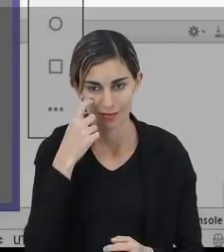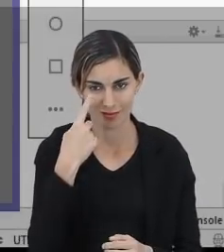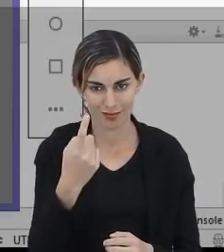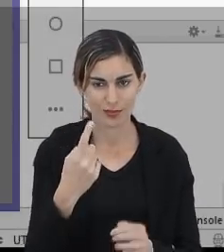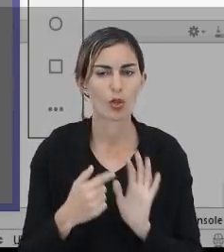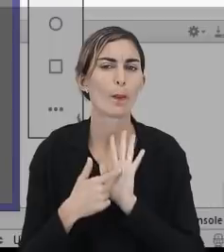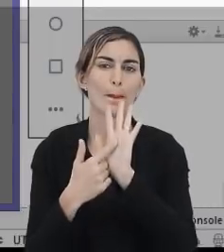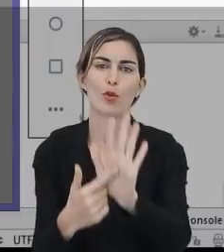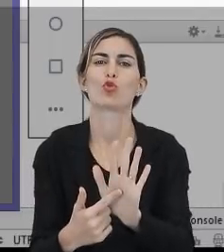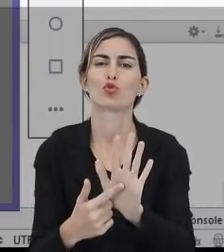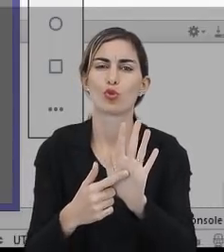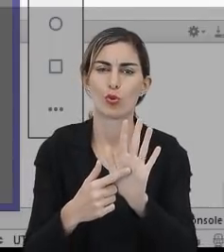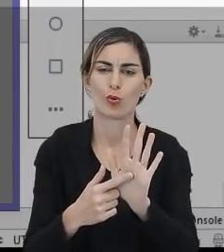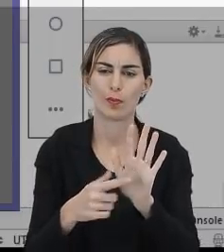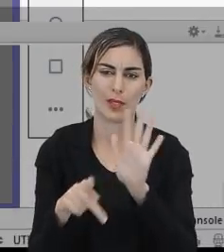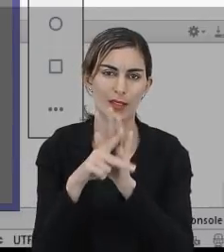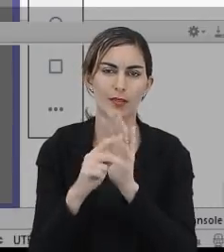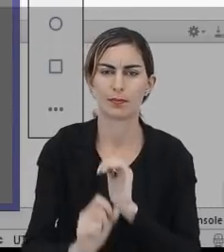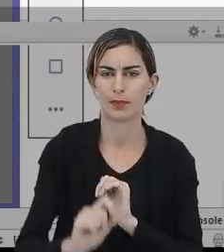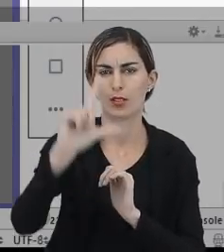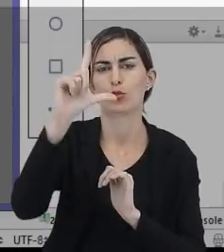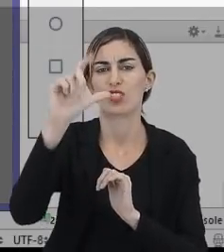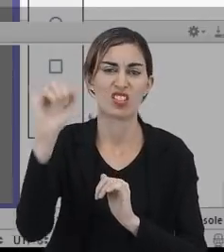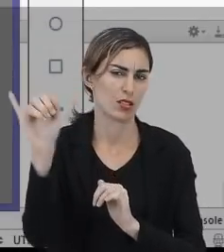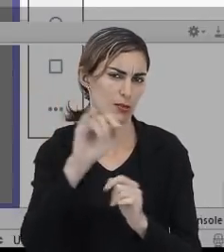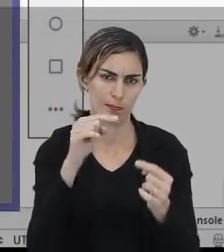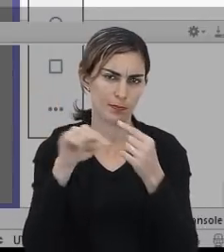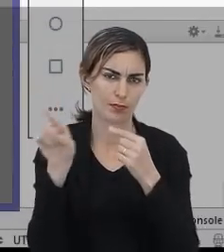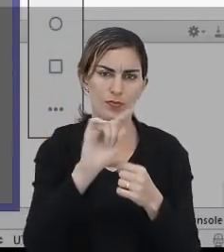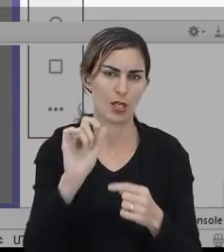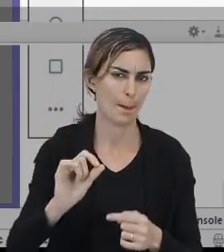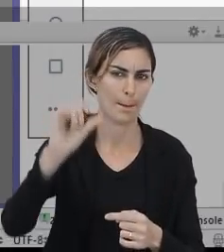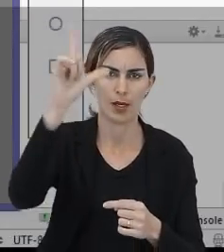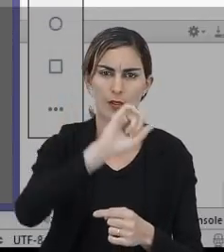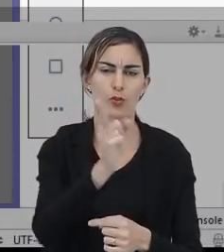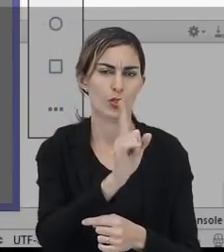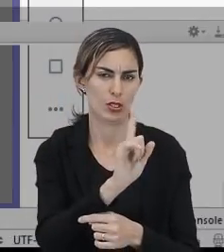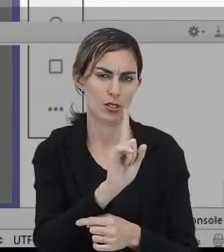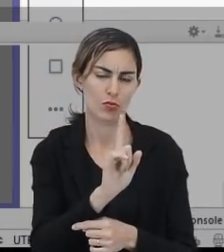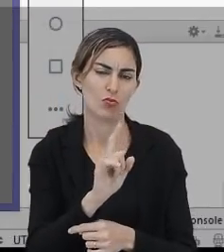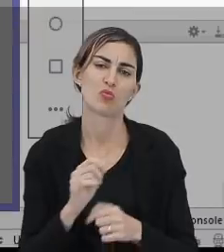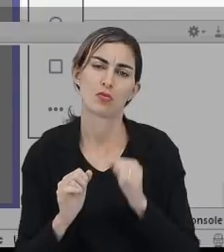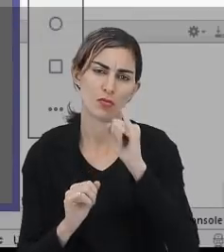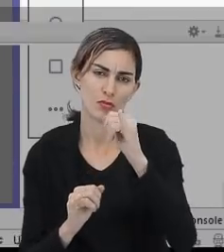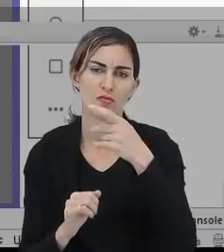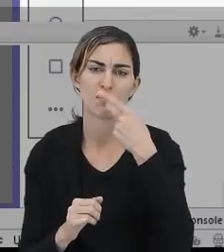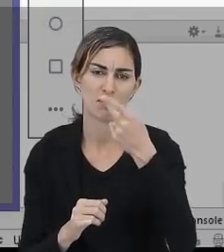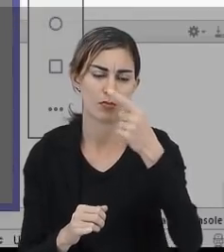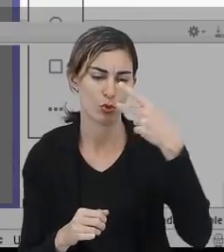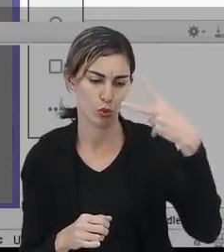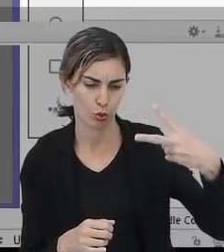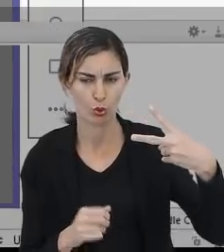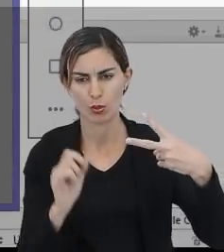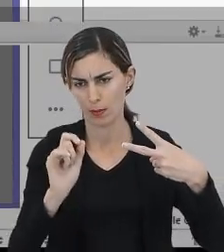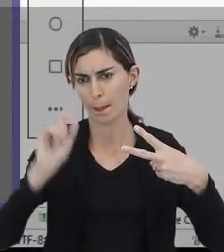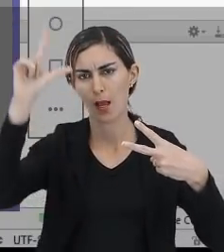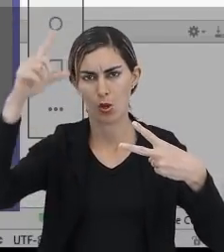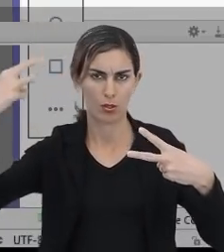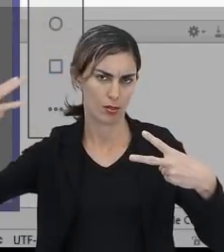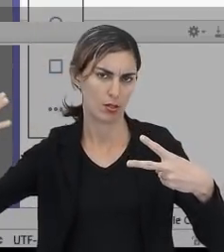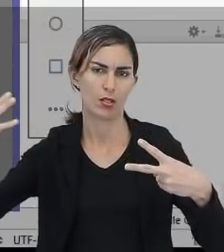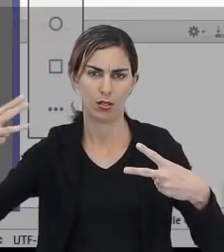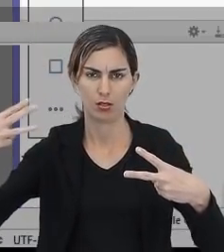E veja que ele exibiu que é maior. Se não for, se por exemplo a gente disser que 2 é